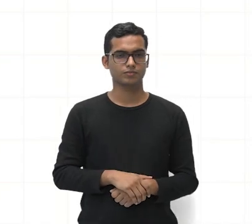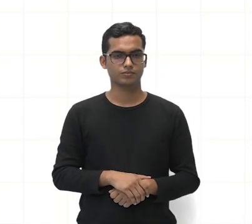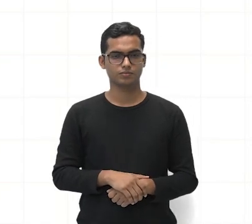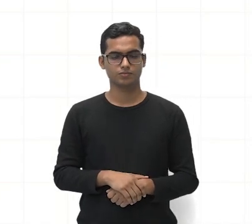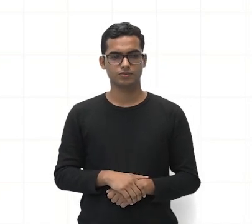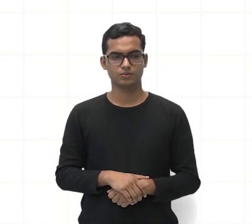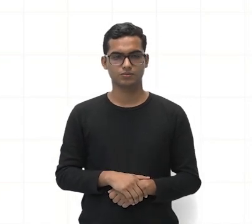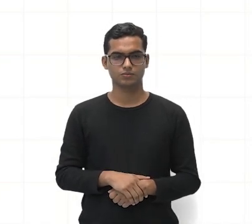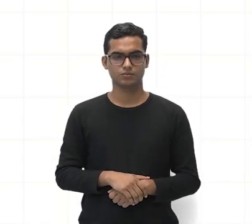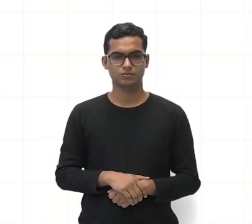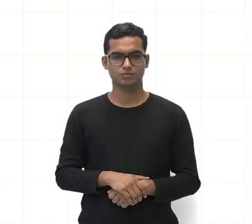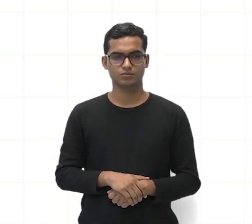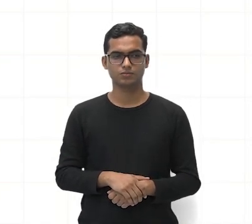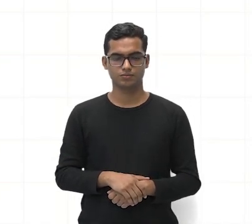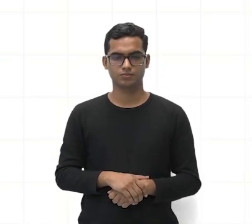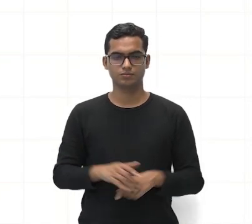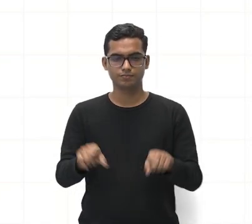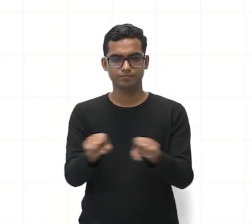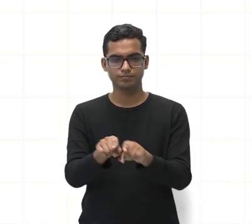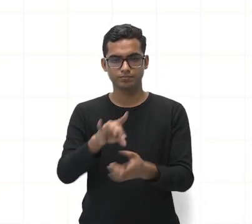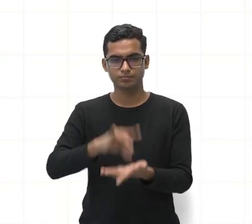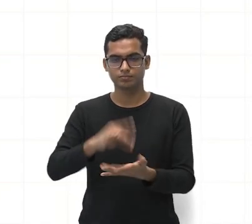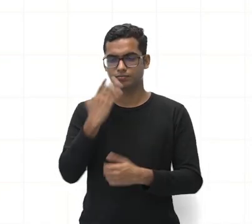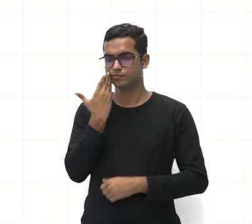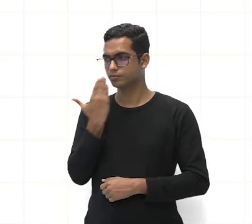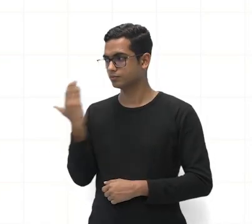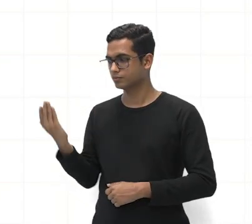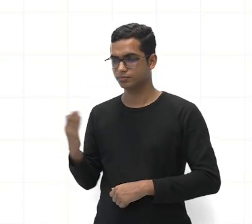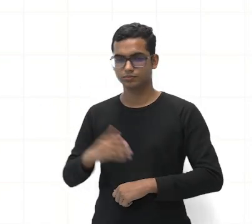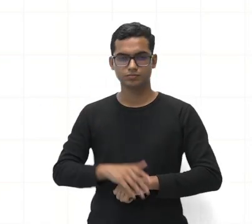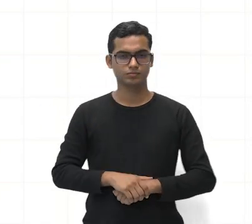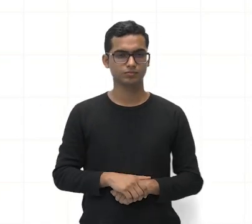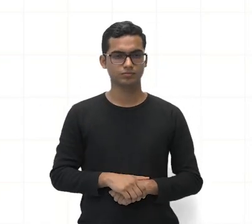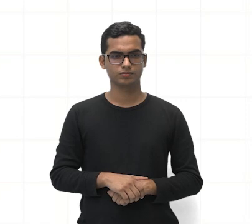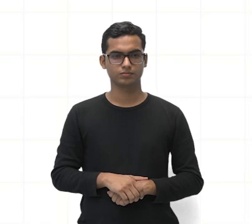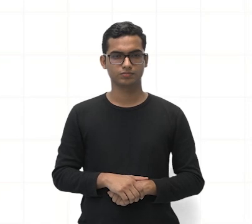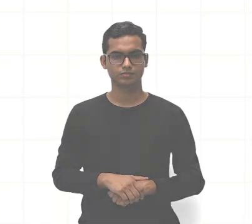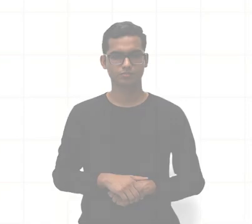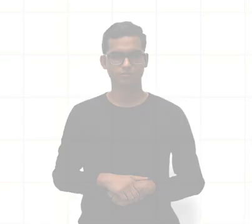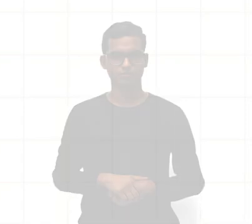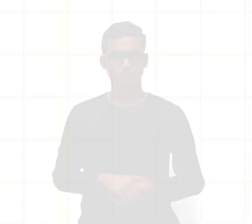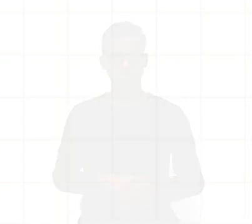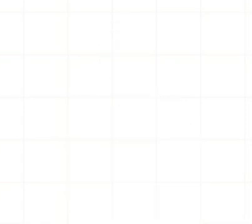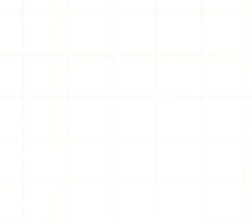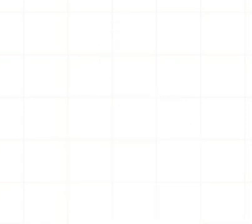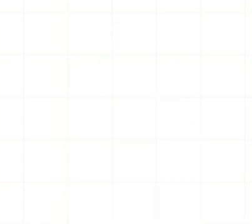menos 4, a resposta é 9. Opa.